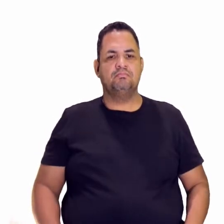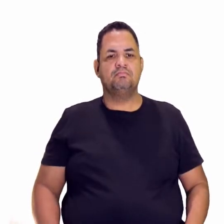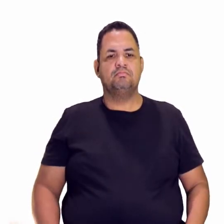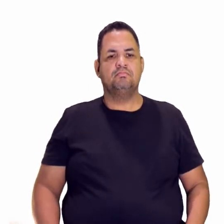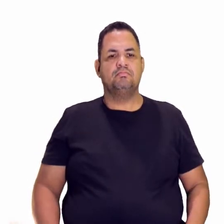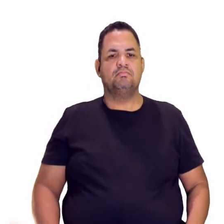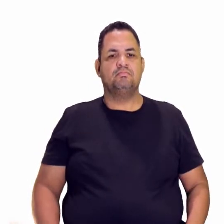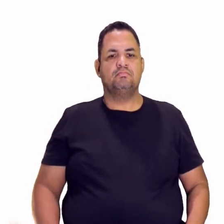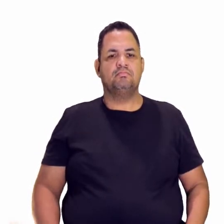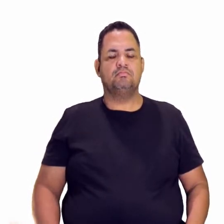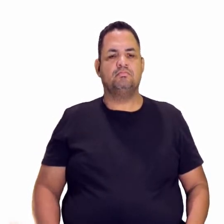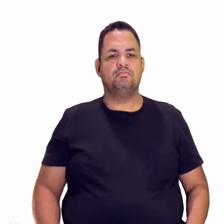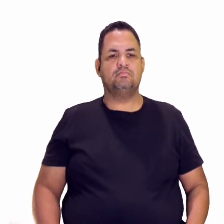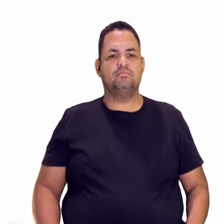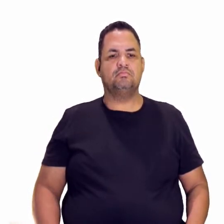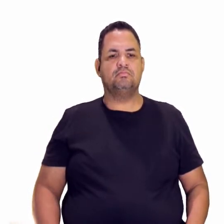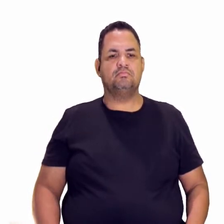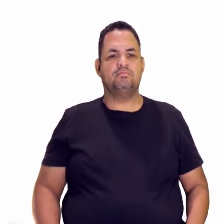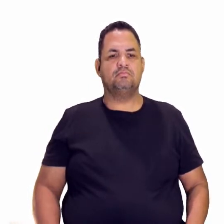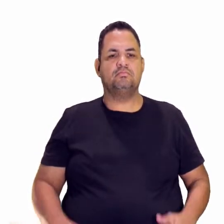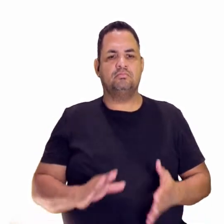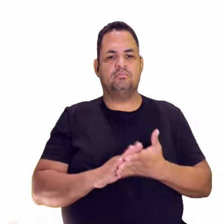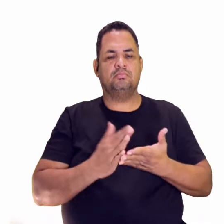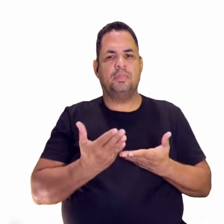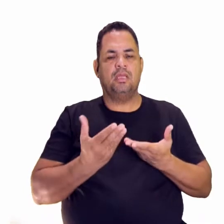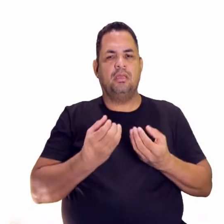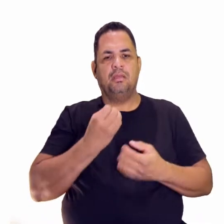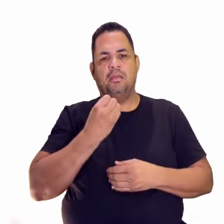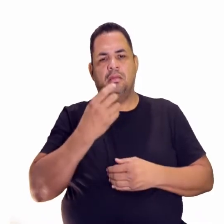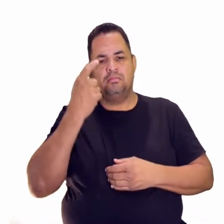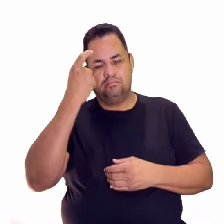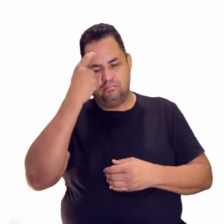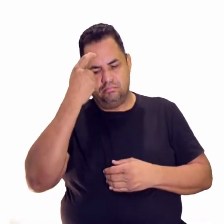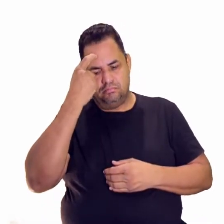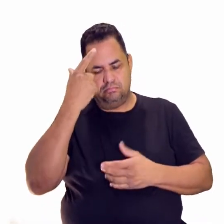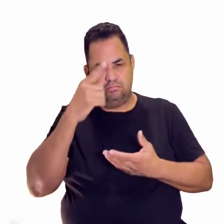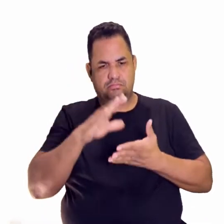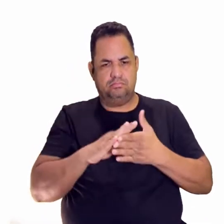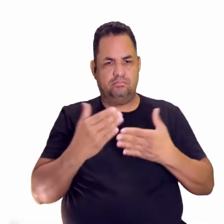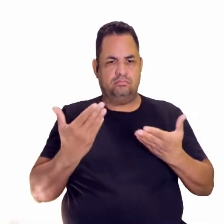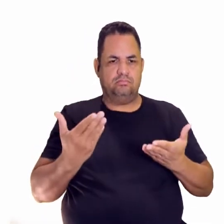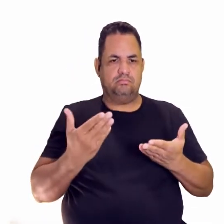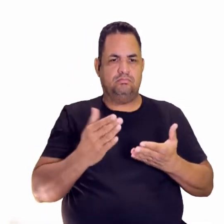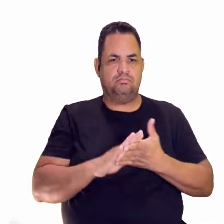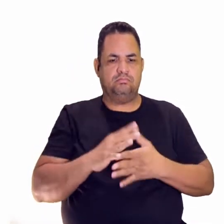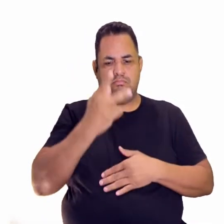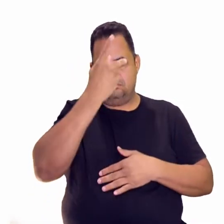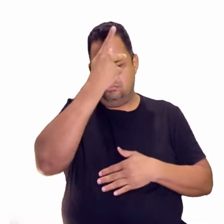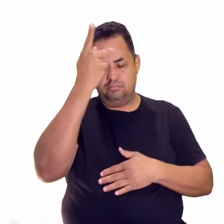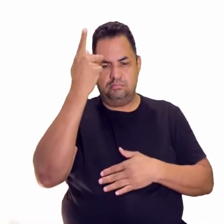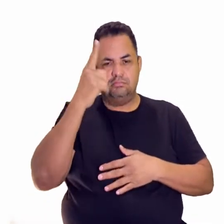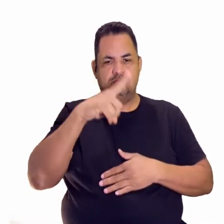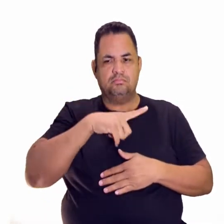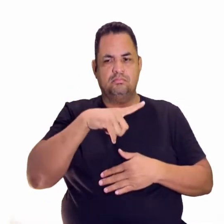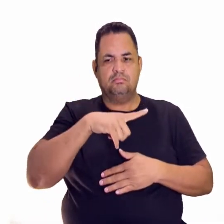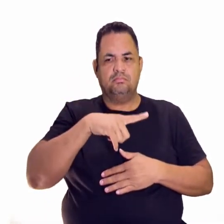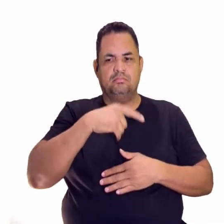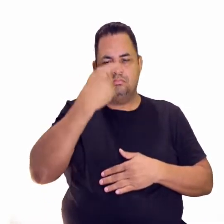mas a lógica, né, o consenso é que se as pessoas se